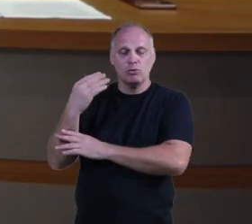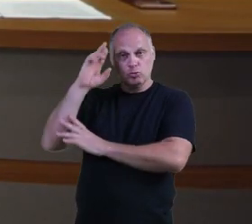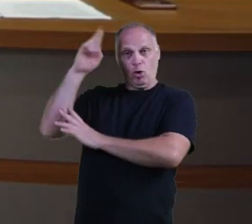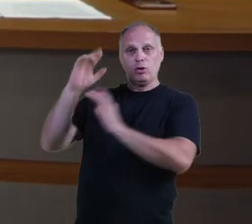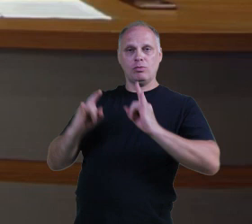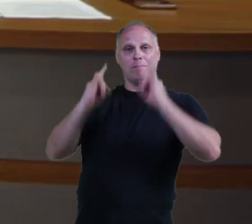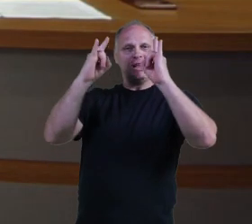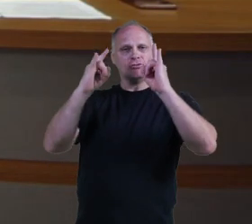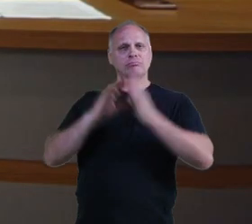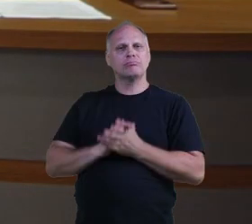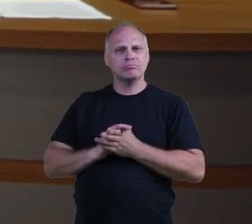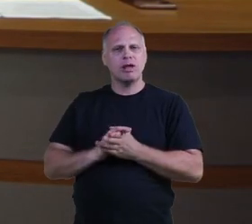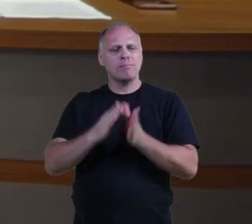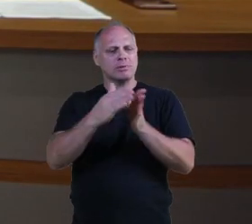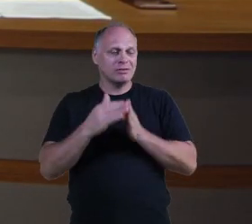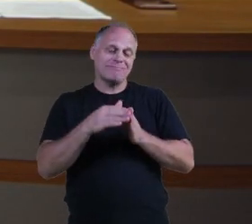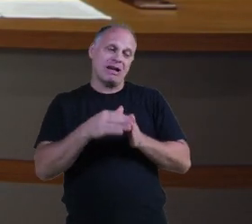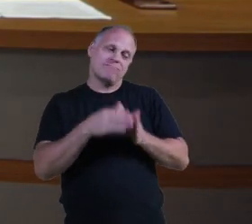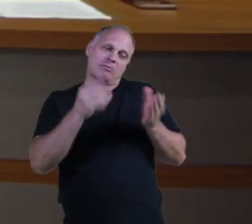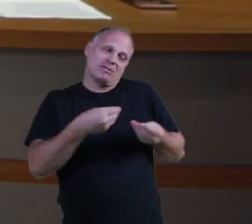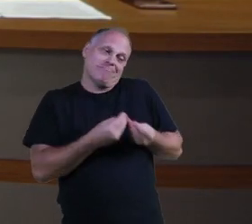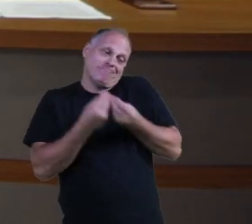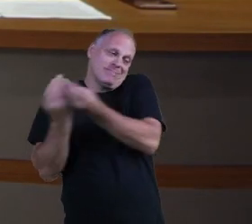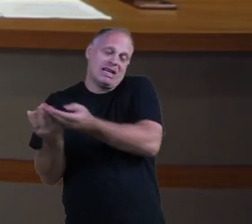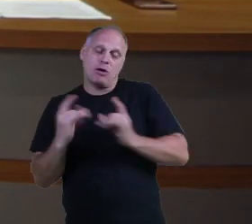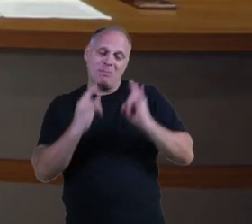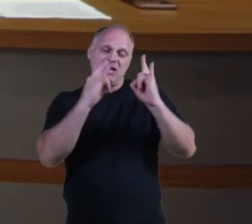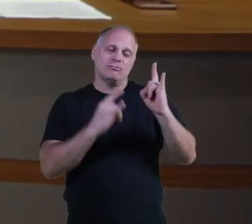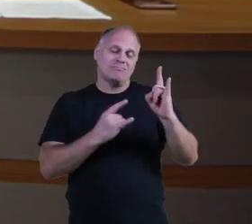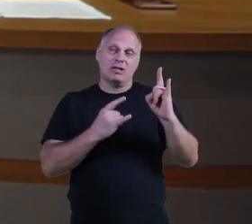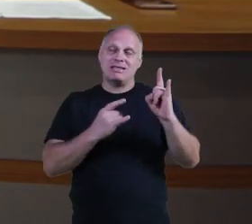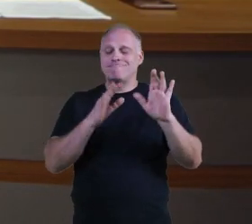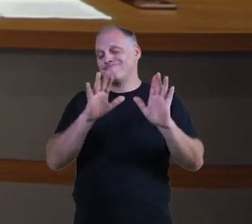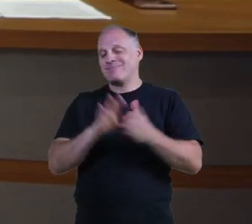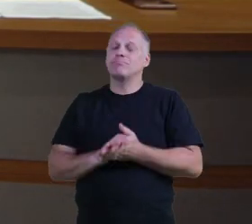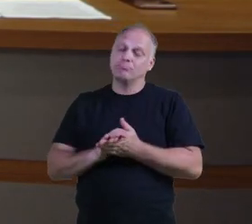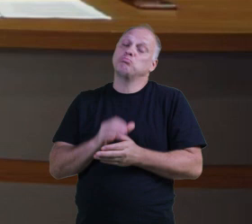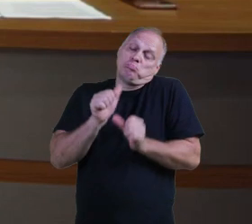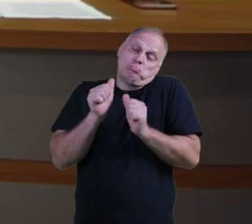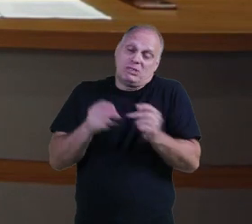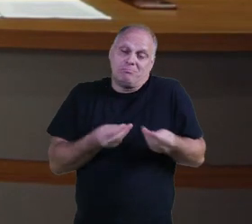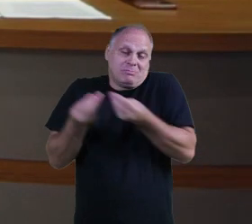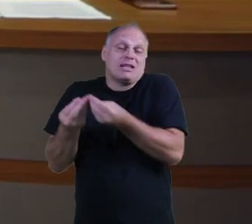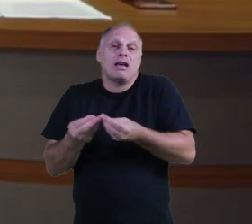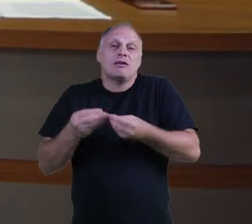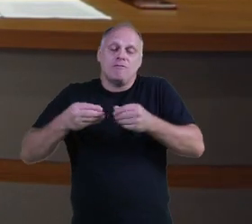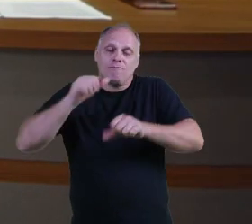amizade muito grande, assim, não era nem de irmão, né? Porque irmão briga, eu e ele, nós nunca brigamos, né?